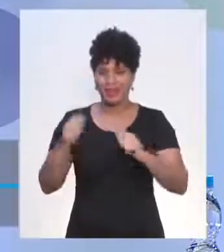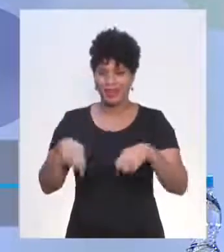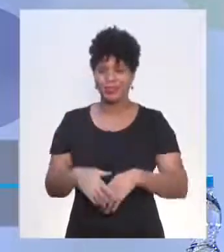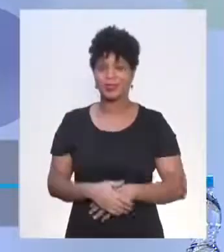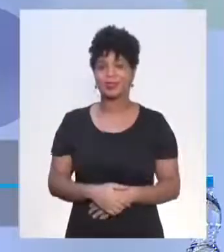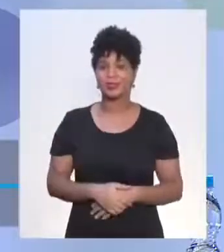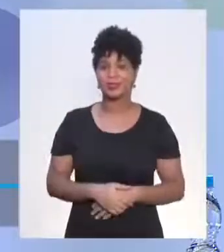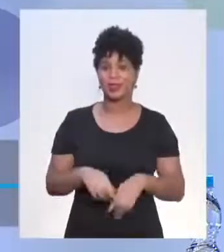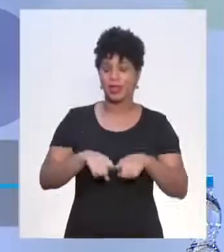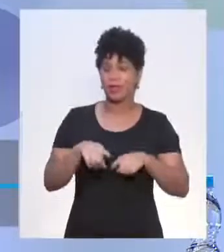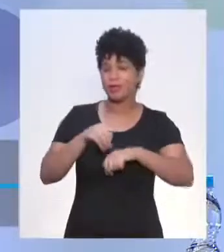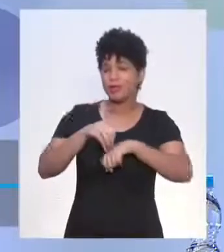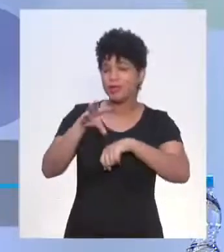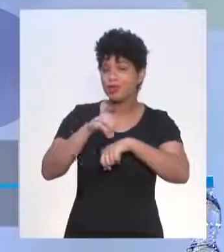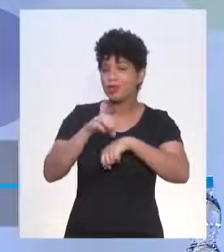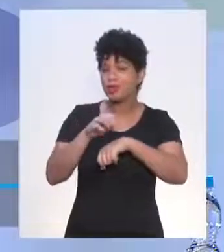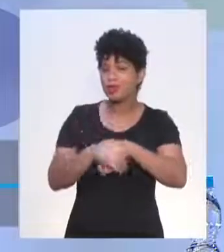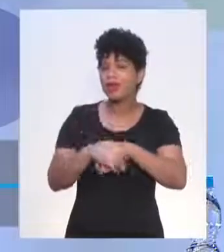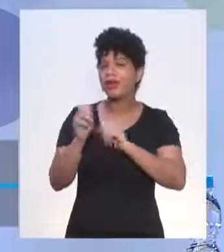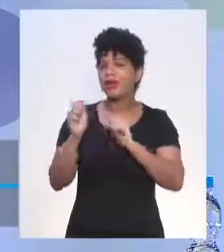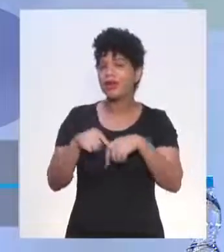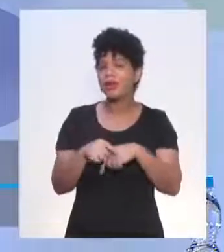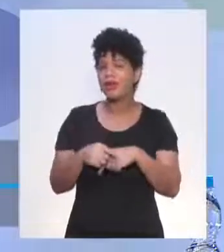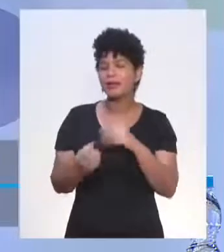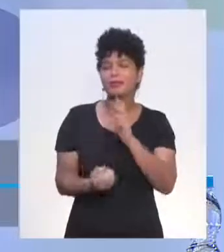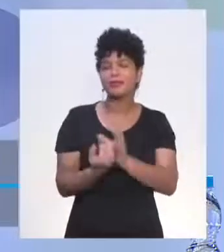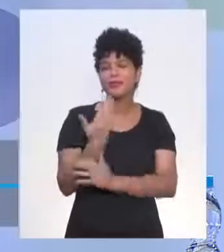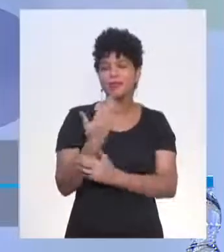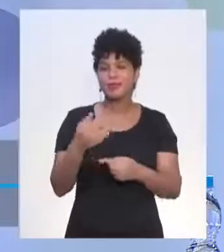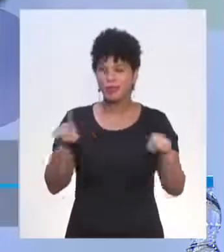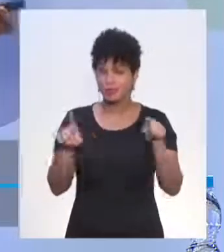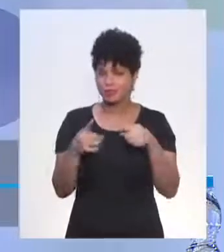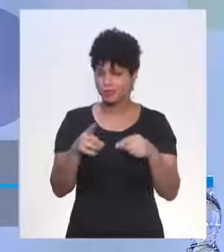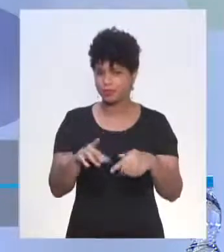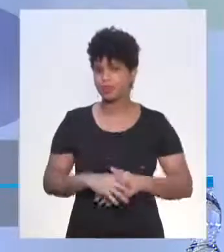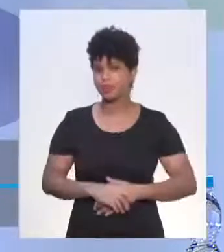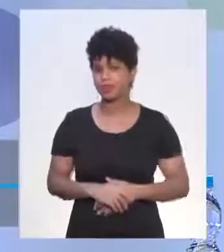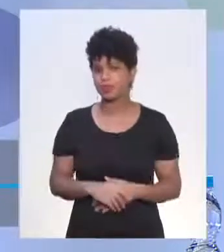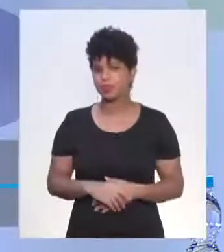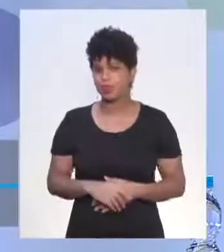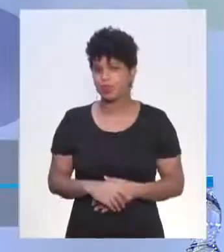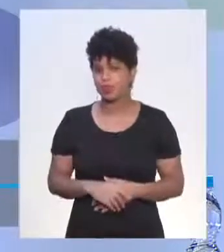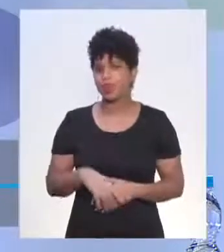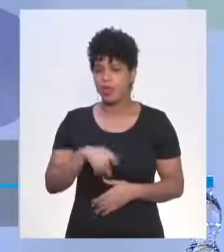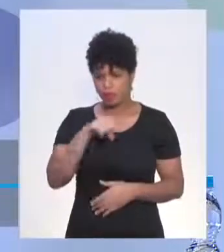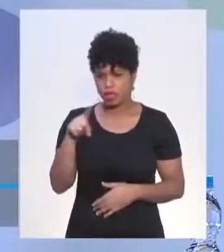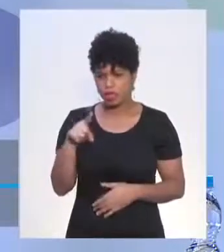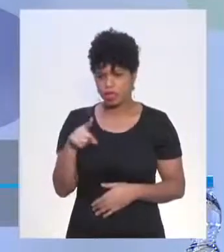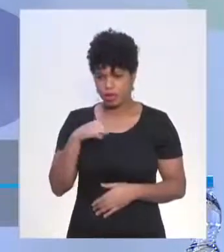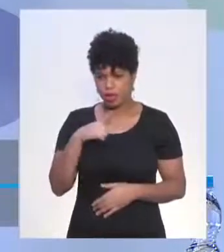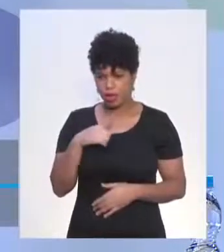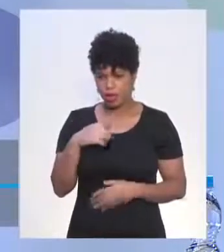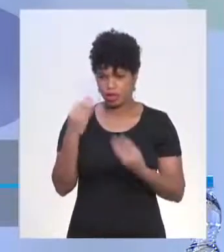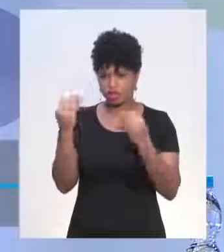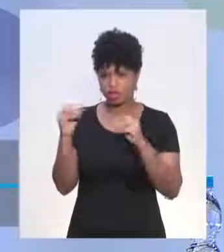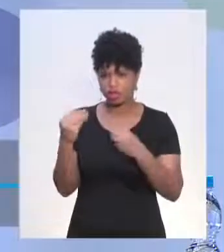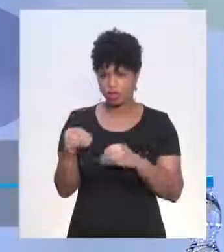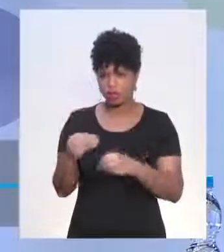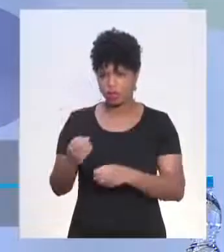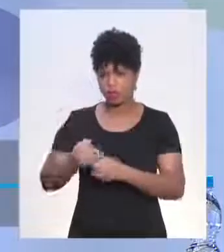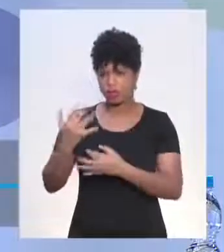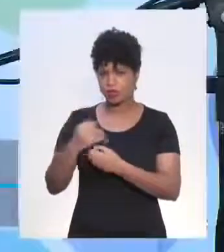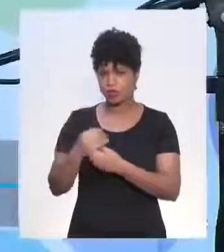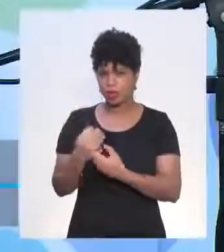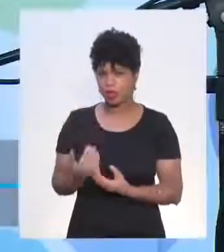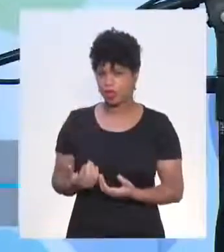dicas para compor eu vou eu ia colocar as dicas na tela mas vocês tem alguma dica para compor dicas professor para